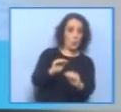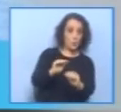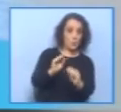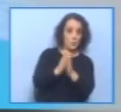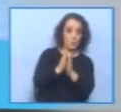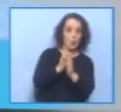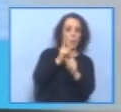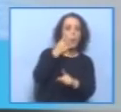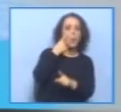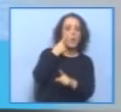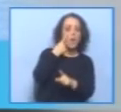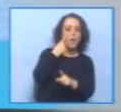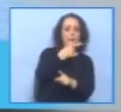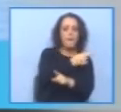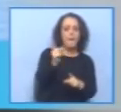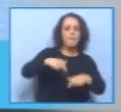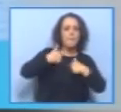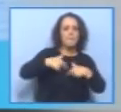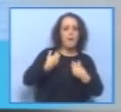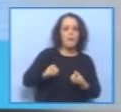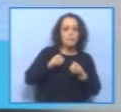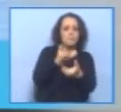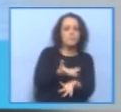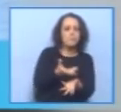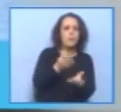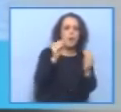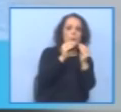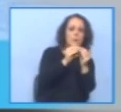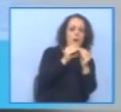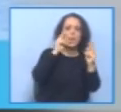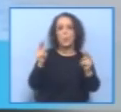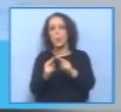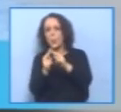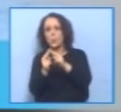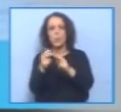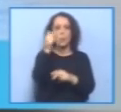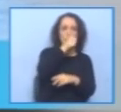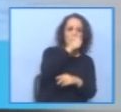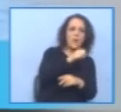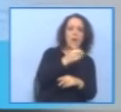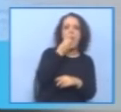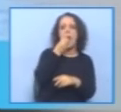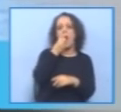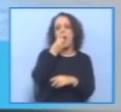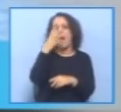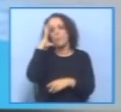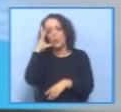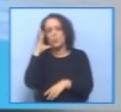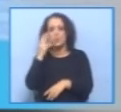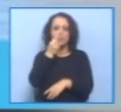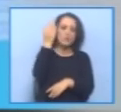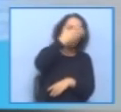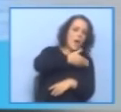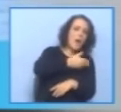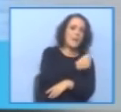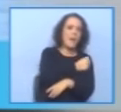irem almoçar ou jantar à casa de uns de outros. Ou seja, começa-se a criar aqui vida e sentido à volta da experiência da